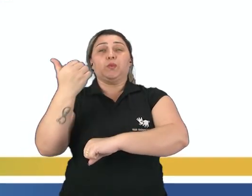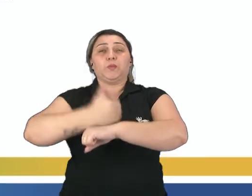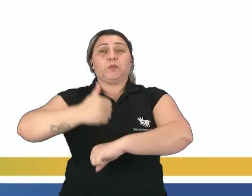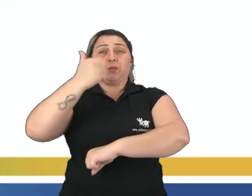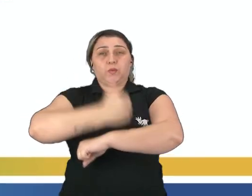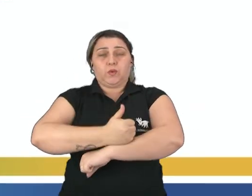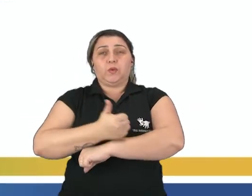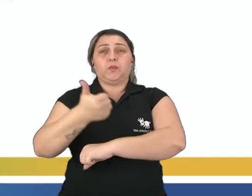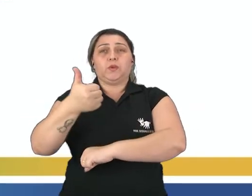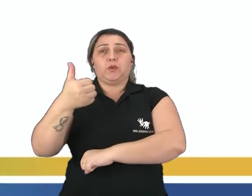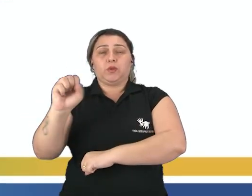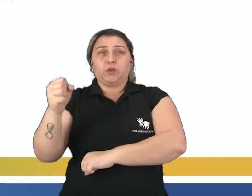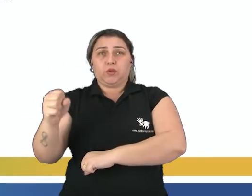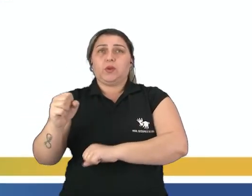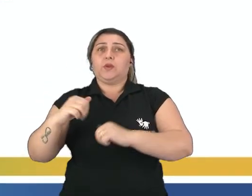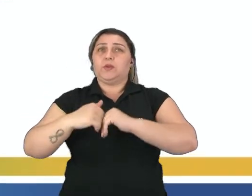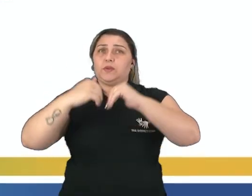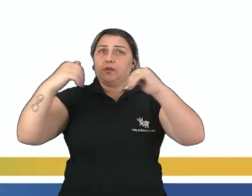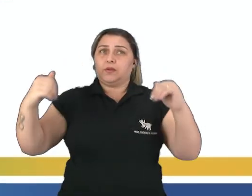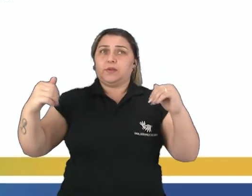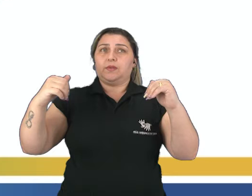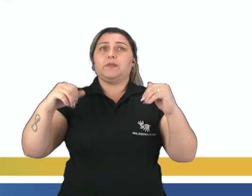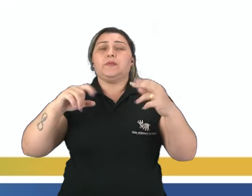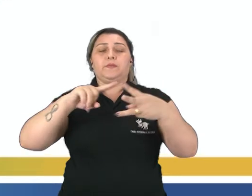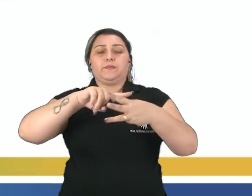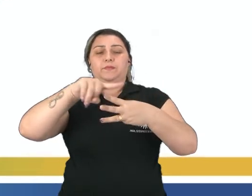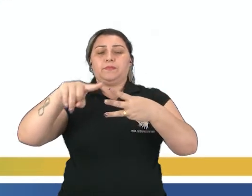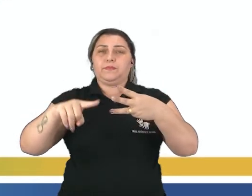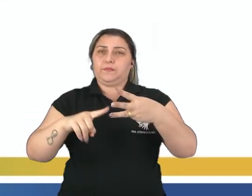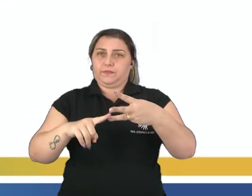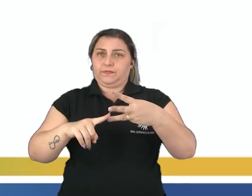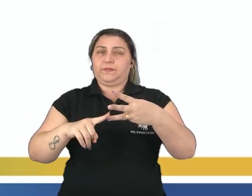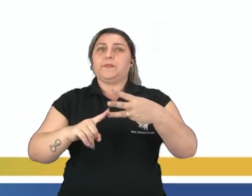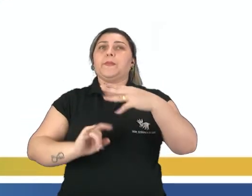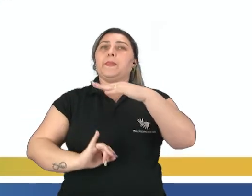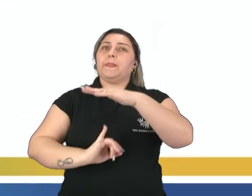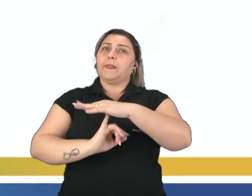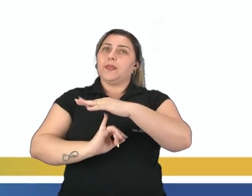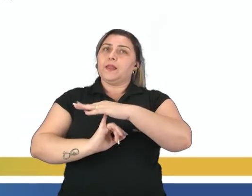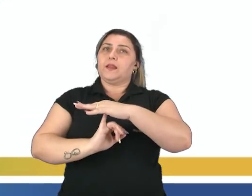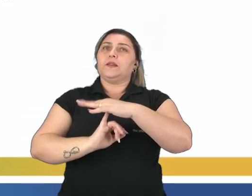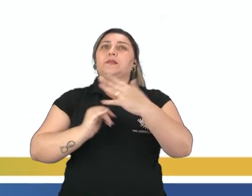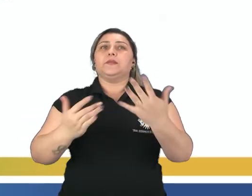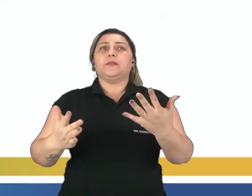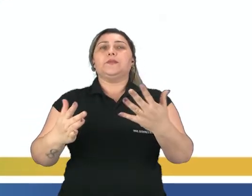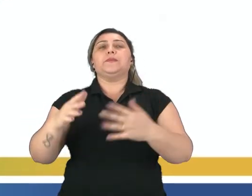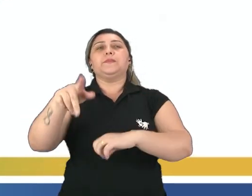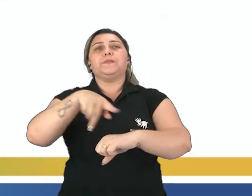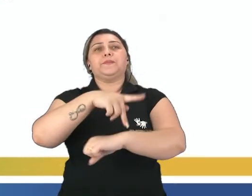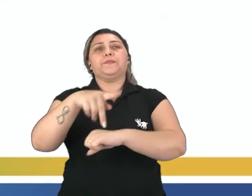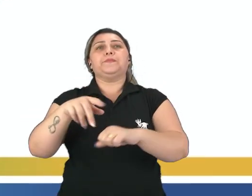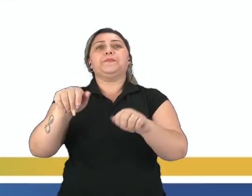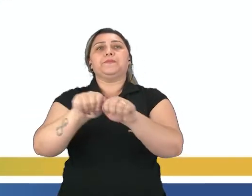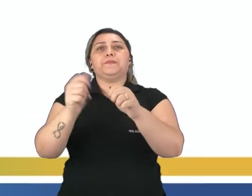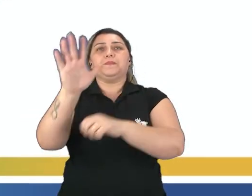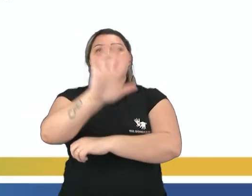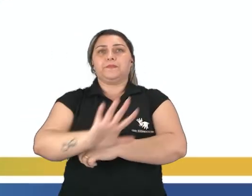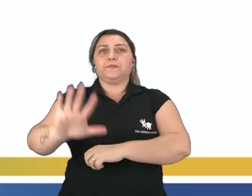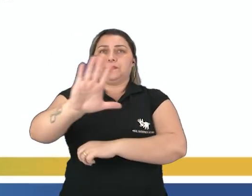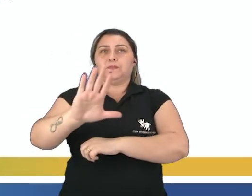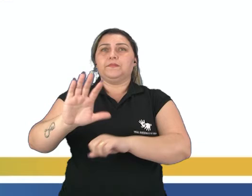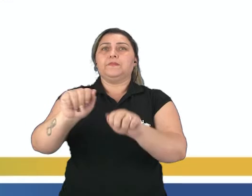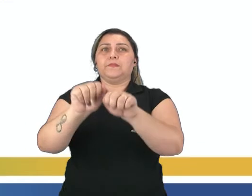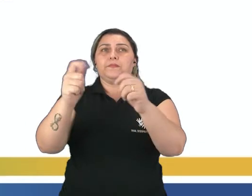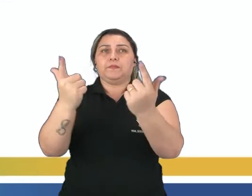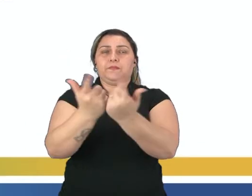A Revolução Francesa pode ser dividida dentro dos períodos de instituições políticas que atuaram no país. A Assembleia Nacional